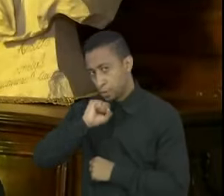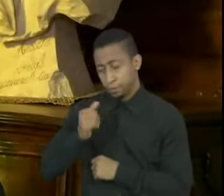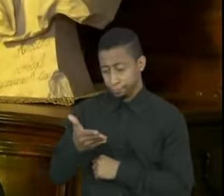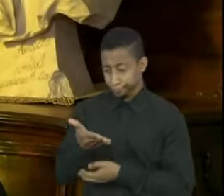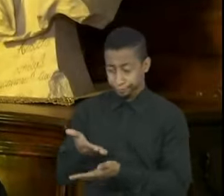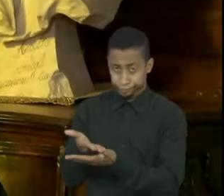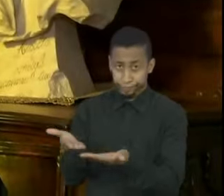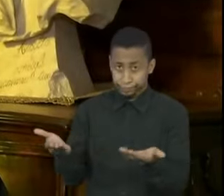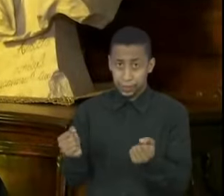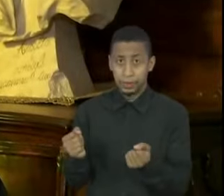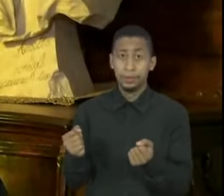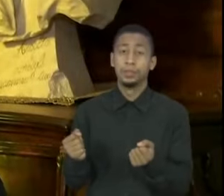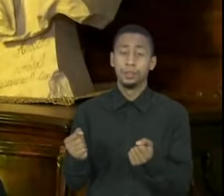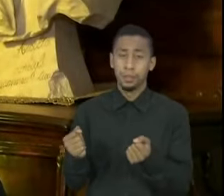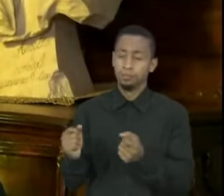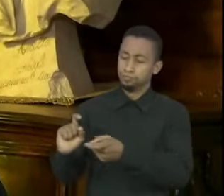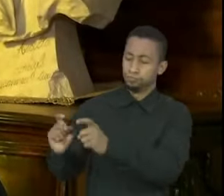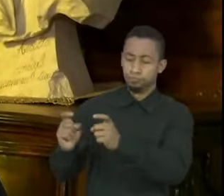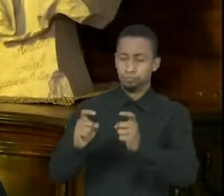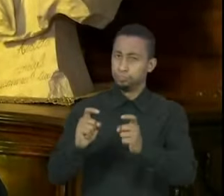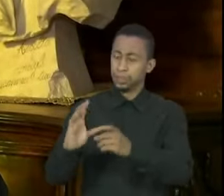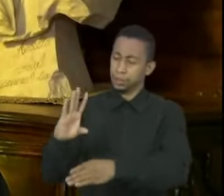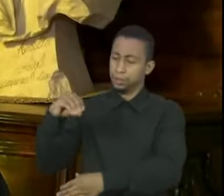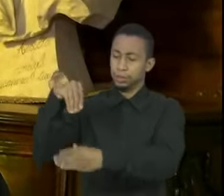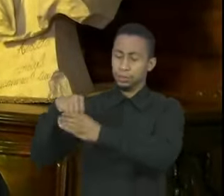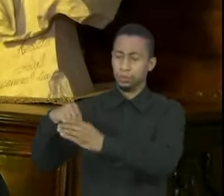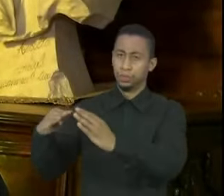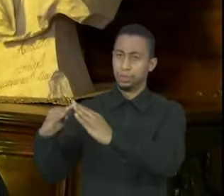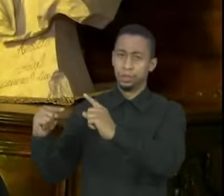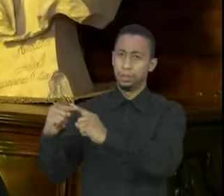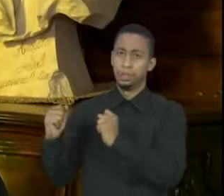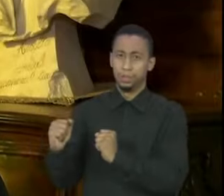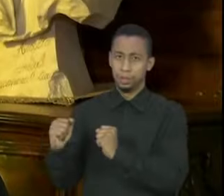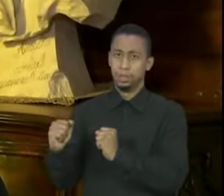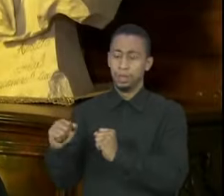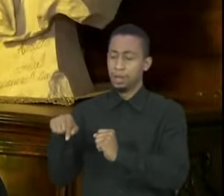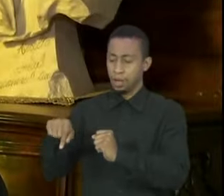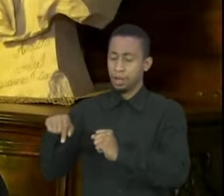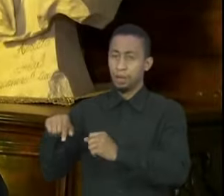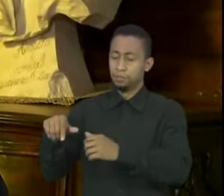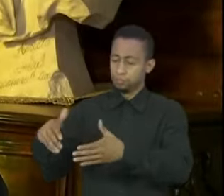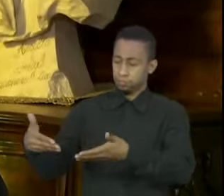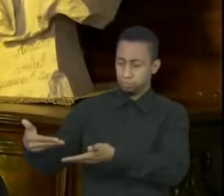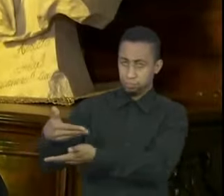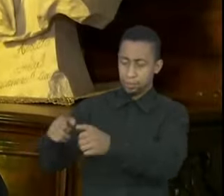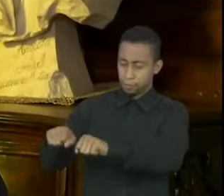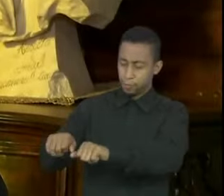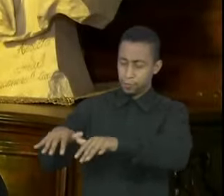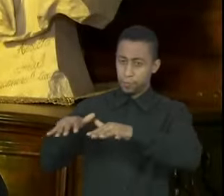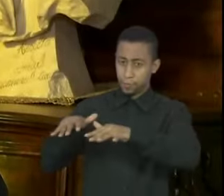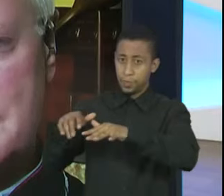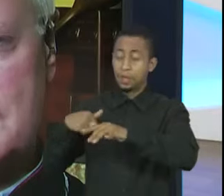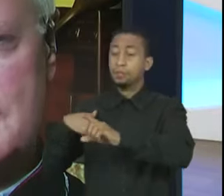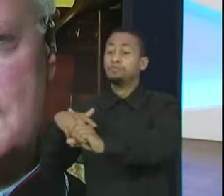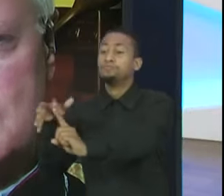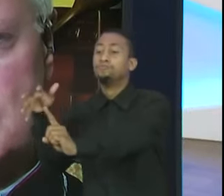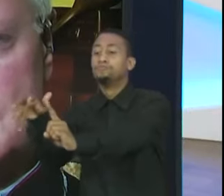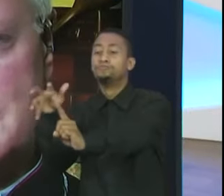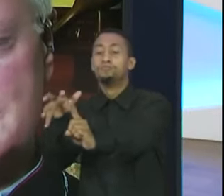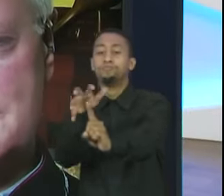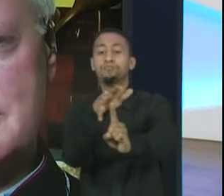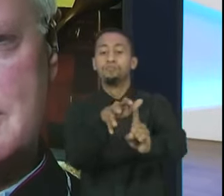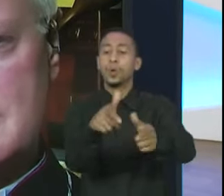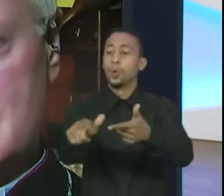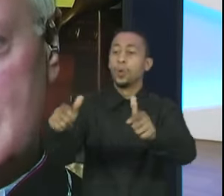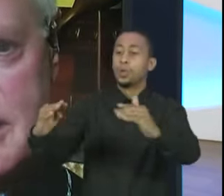não interfere na vida interna das dioceses não é seu o seu papel não